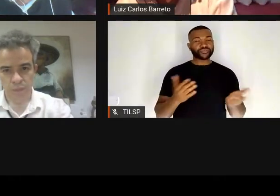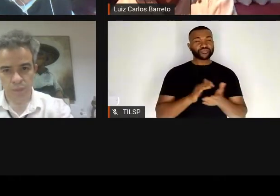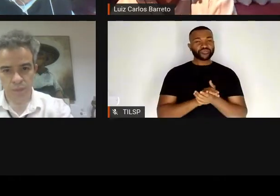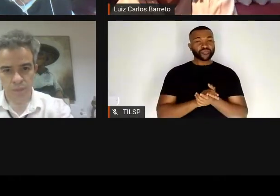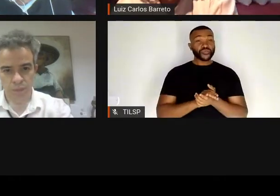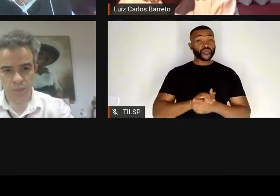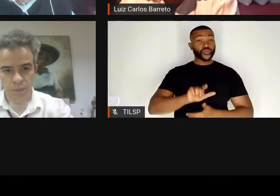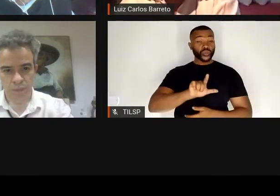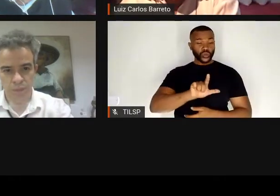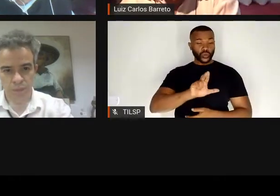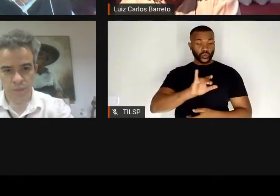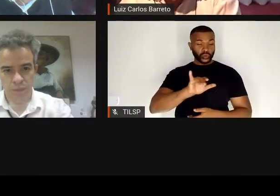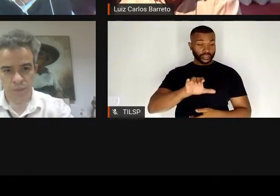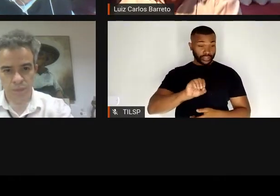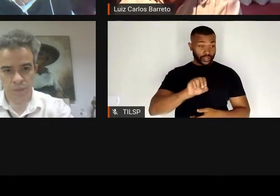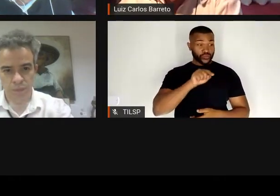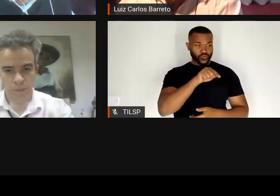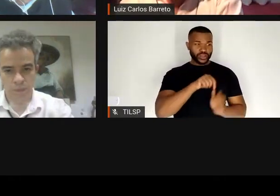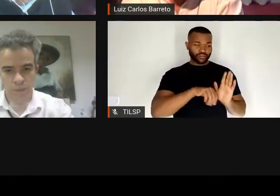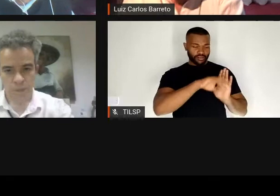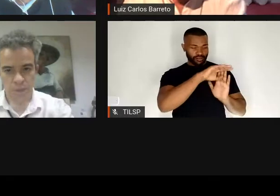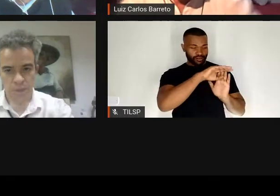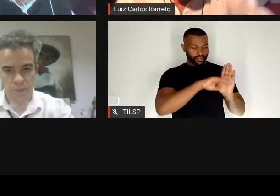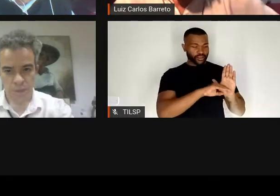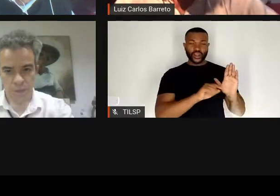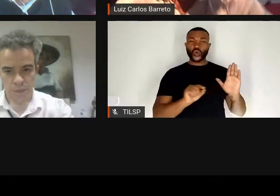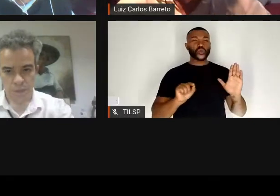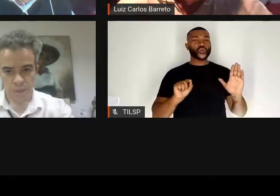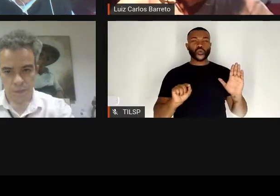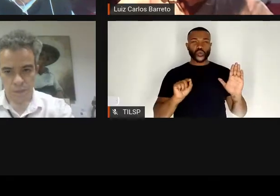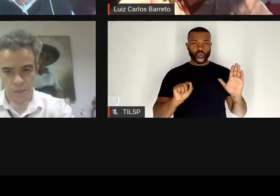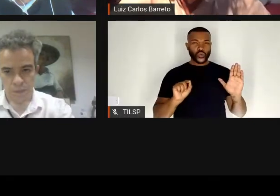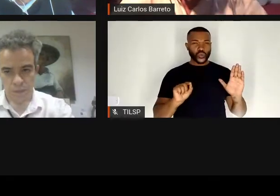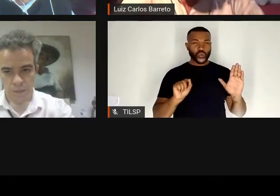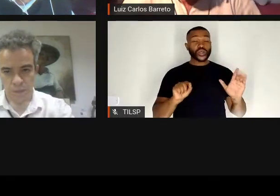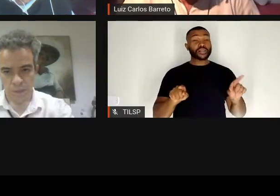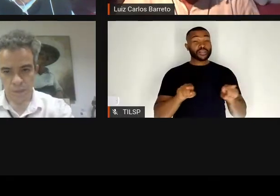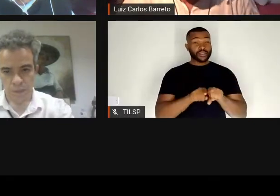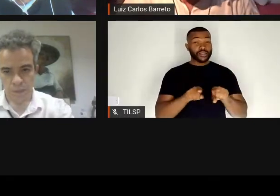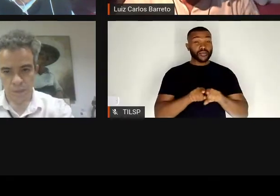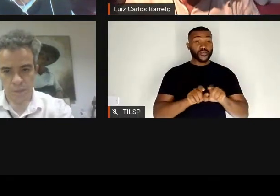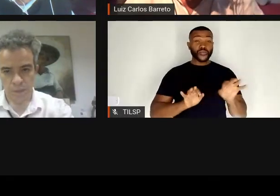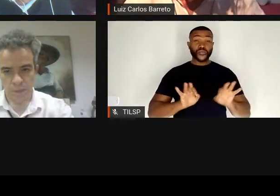quebrou muitas regras, inclusive introduziu